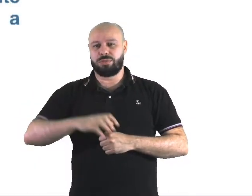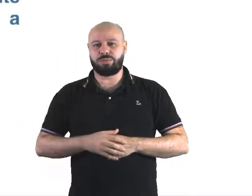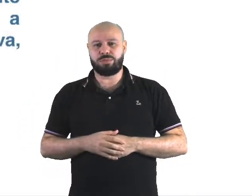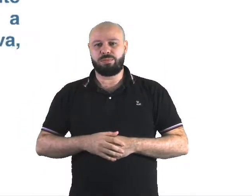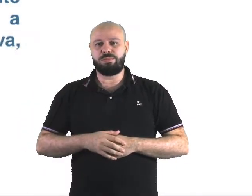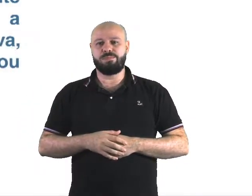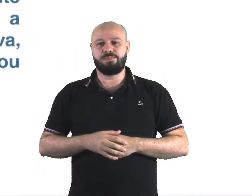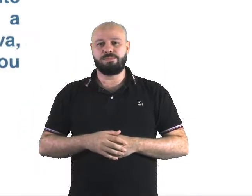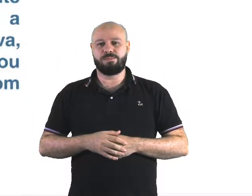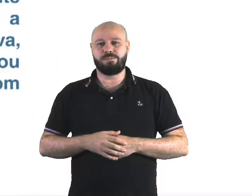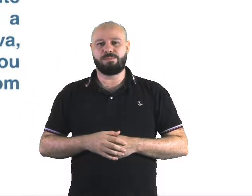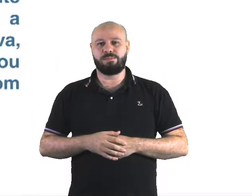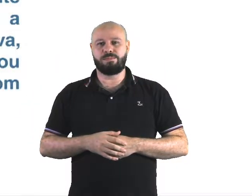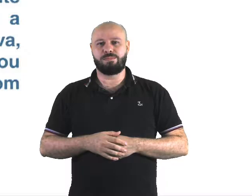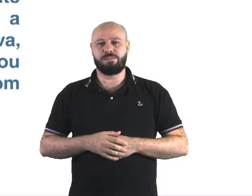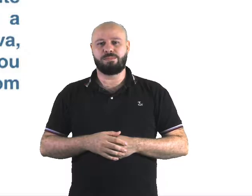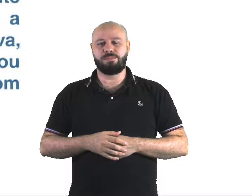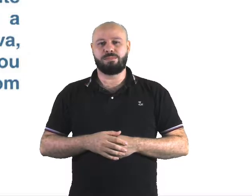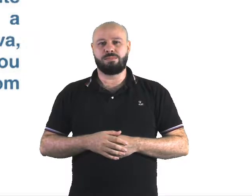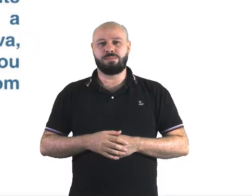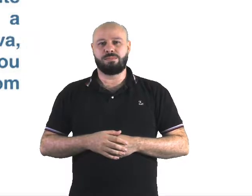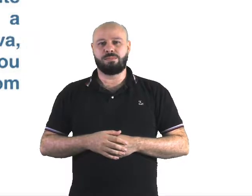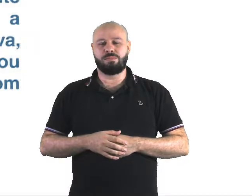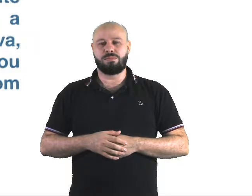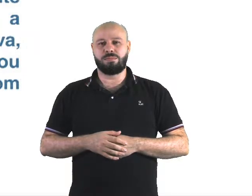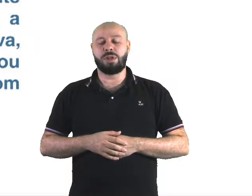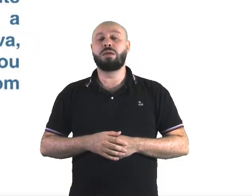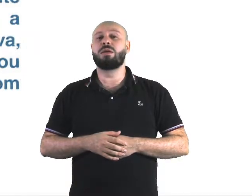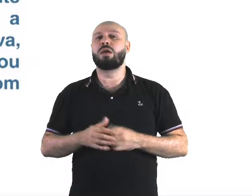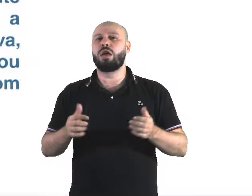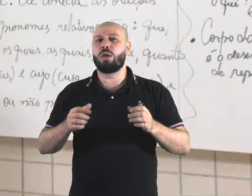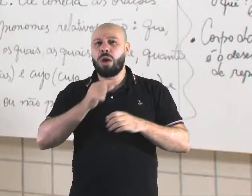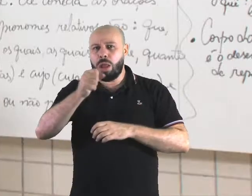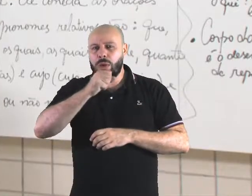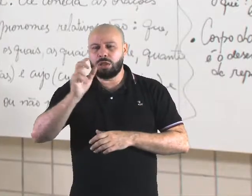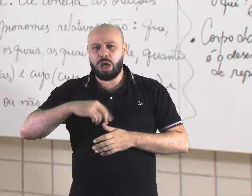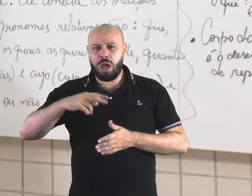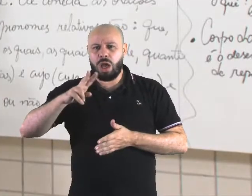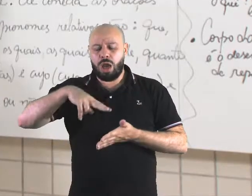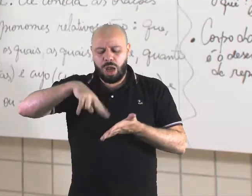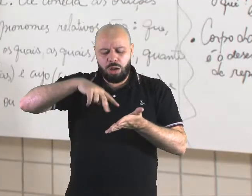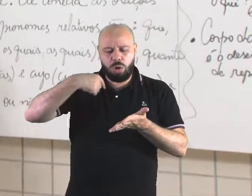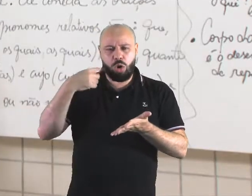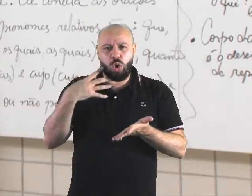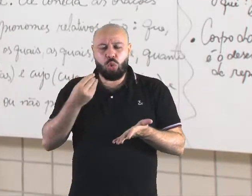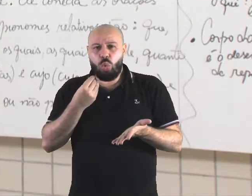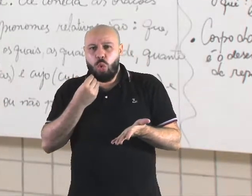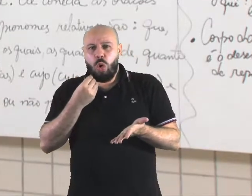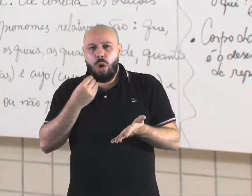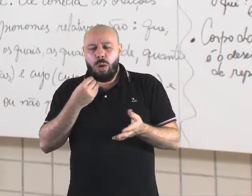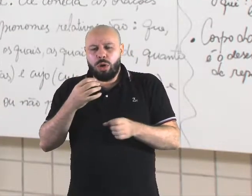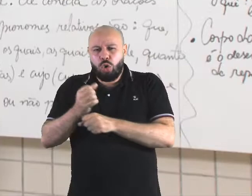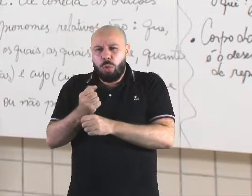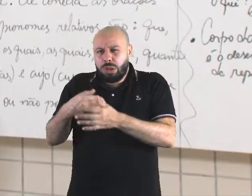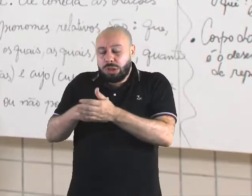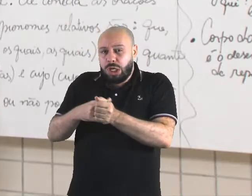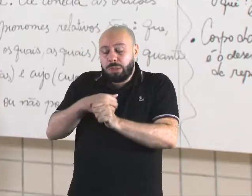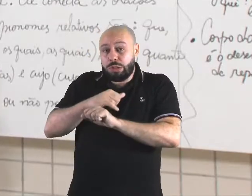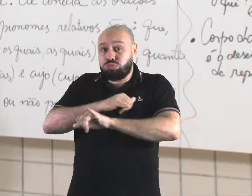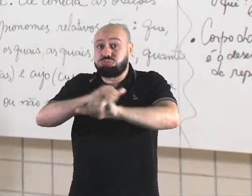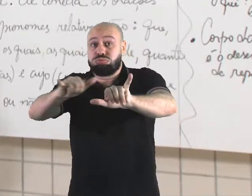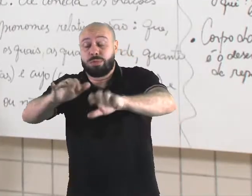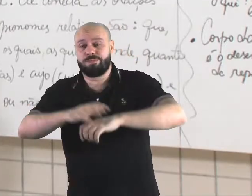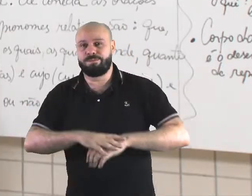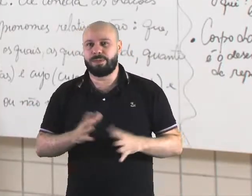Então, aí está falando a gente leu uma reportagem que falava da violação de cadastros de pessoas, né,